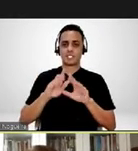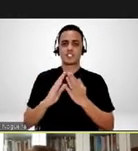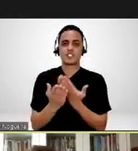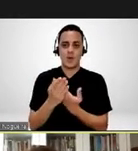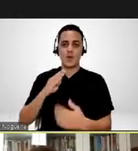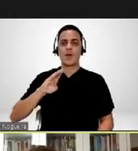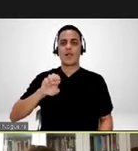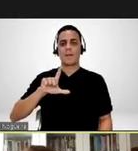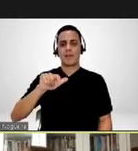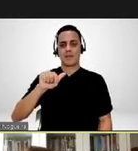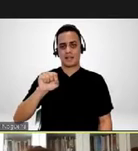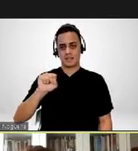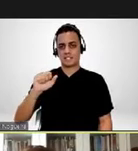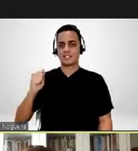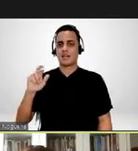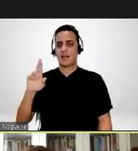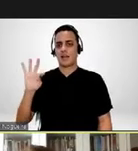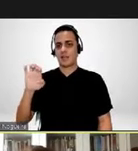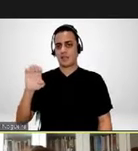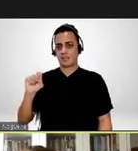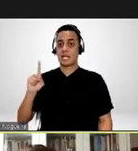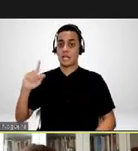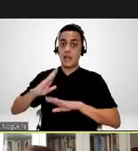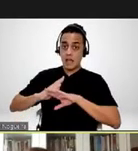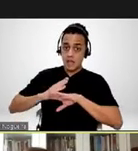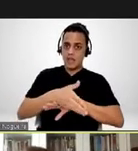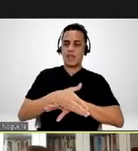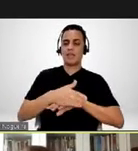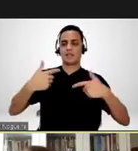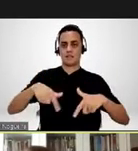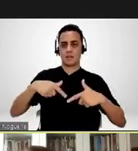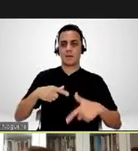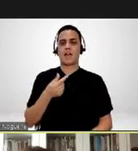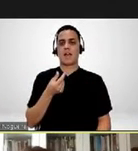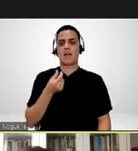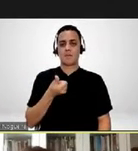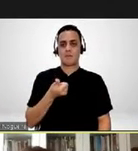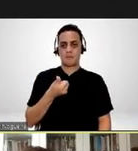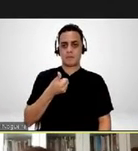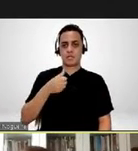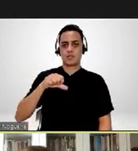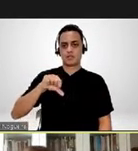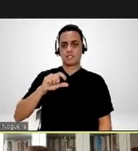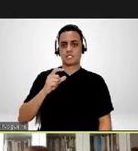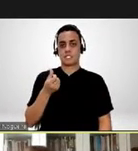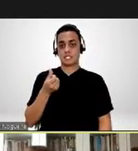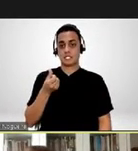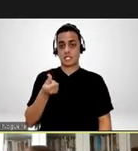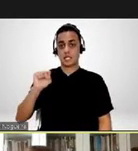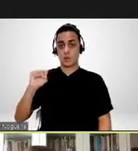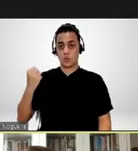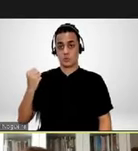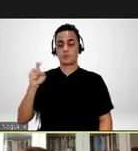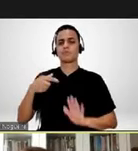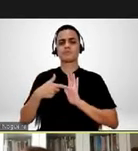Ela ingressa também em 68 e ressalta também a importância e o contexto